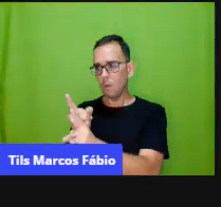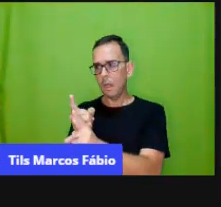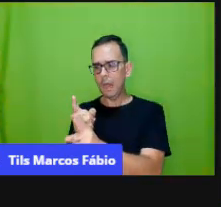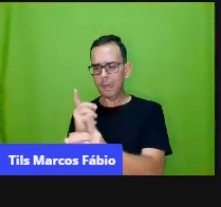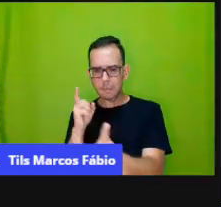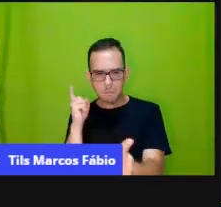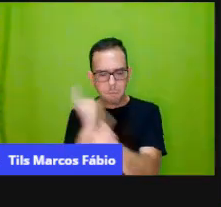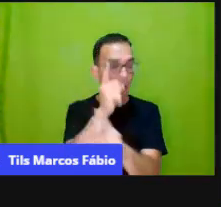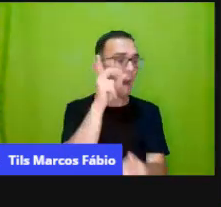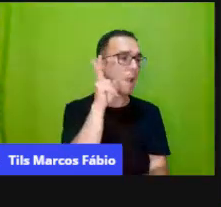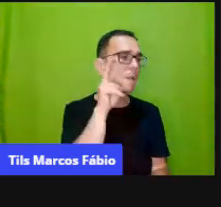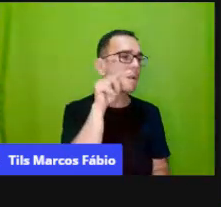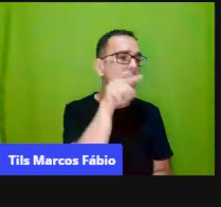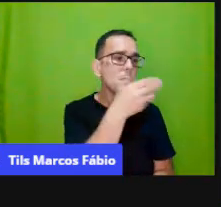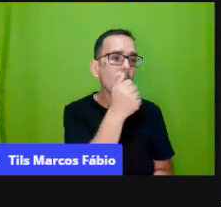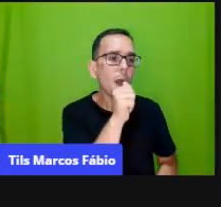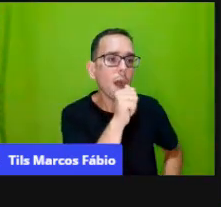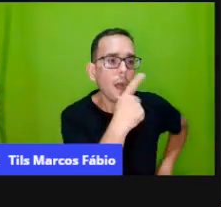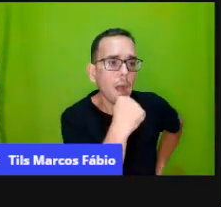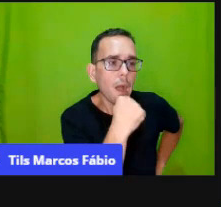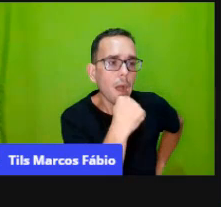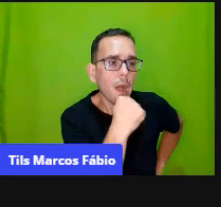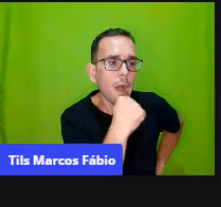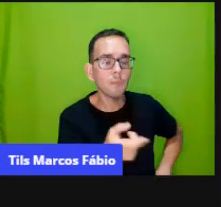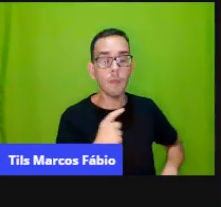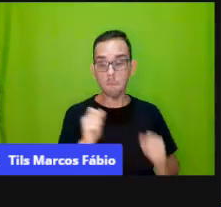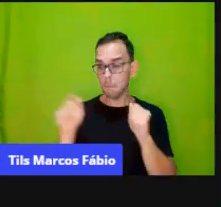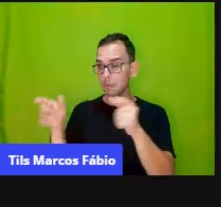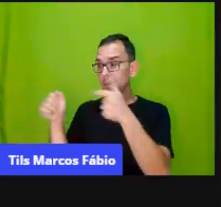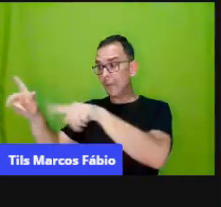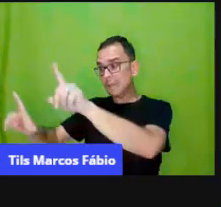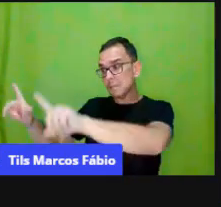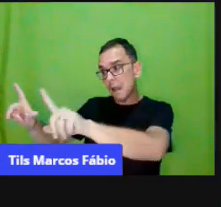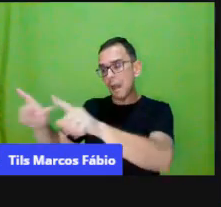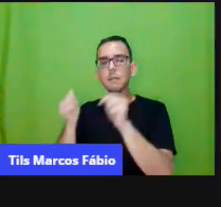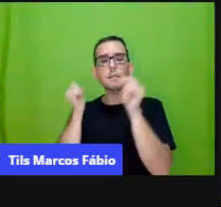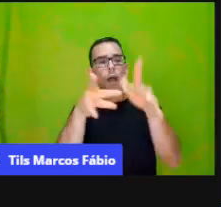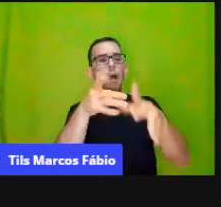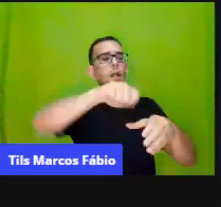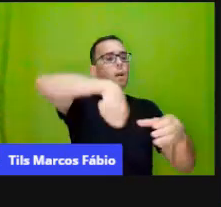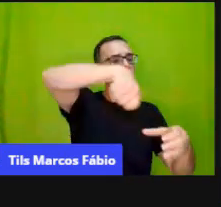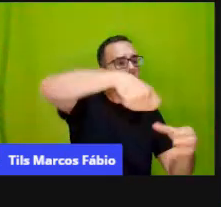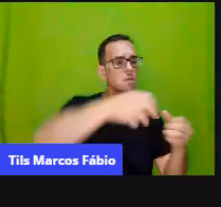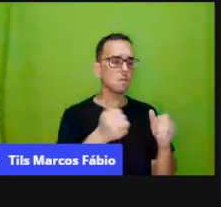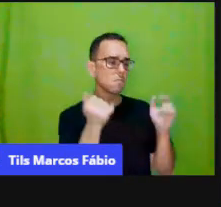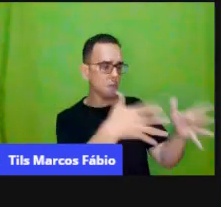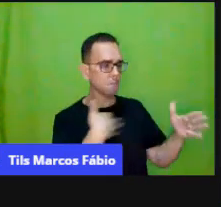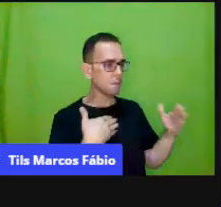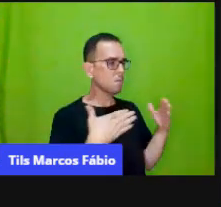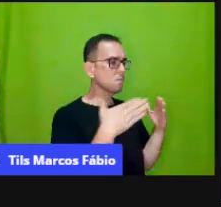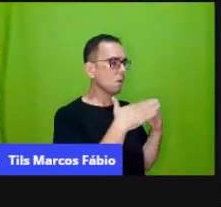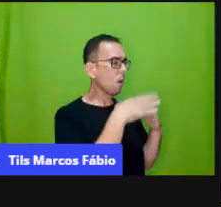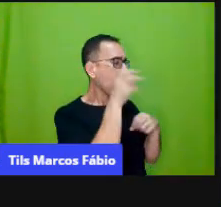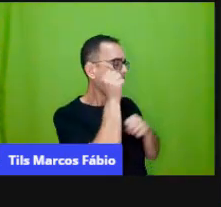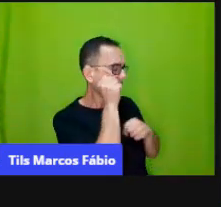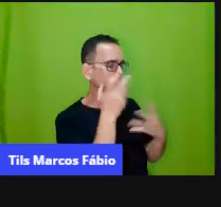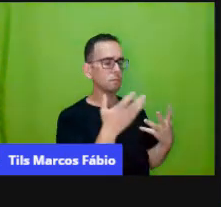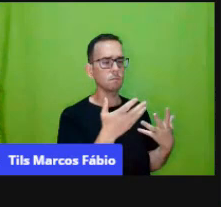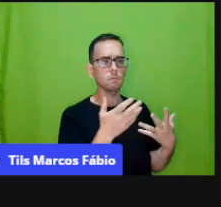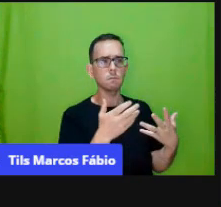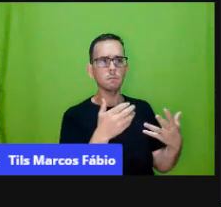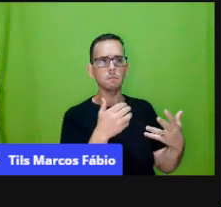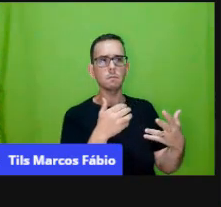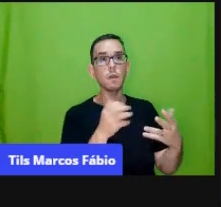ele lembra que ele tem que tomar água. Então, eu ponho na sala, eu ponho na cozinha, eu ponho no meu quarto, onde o animal eu ponho